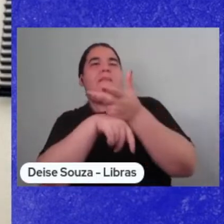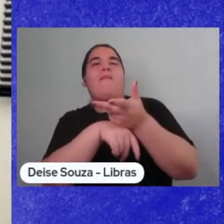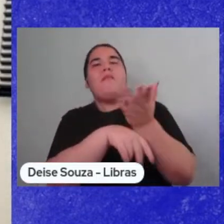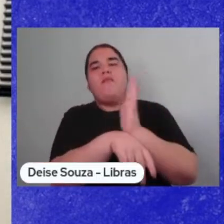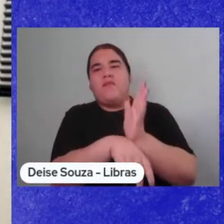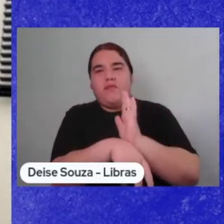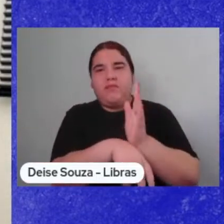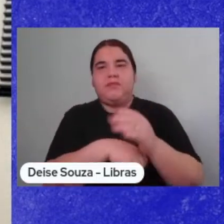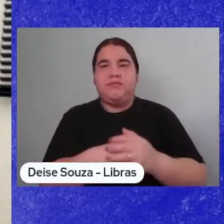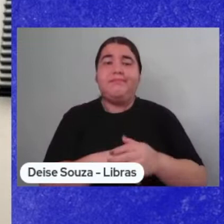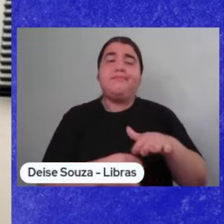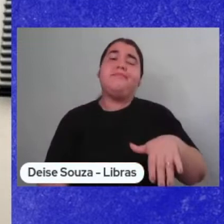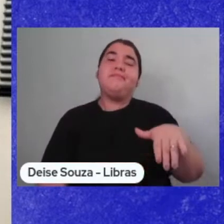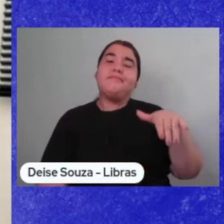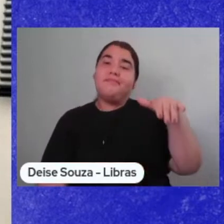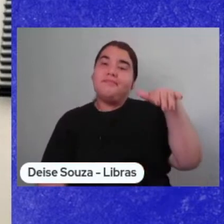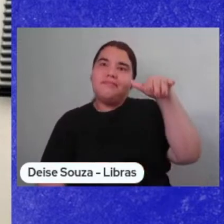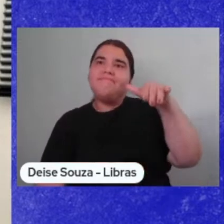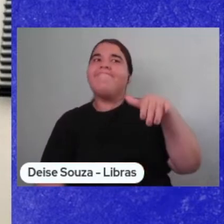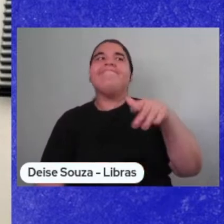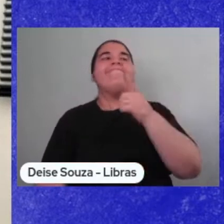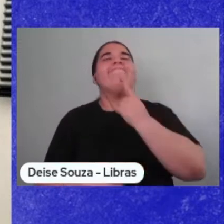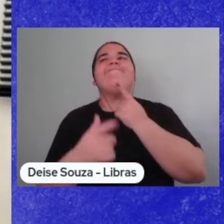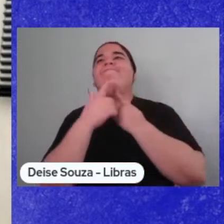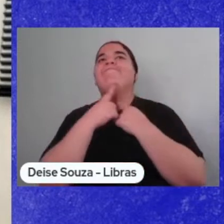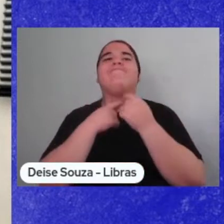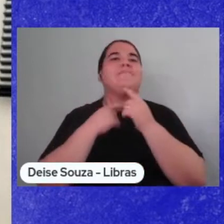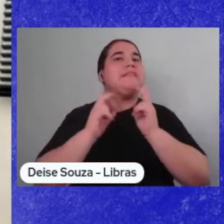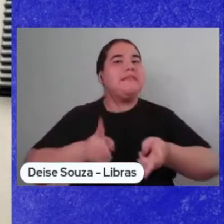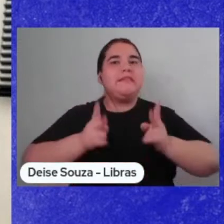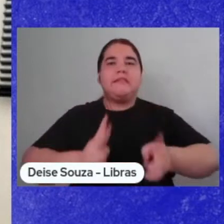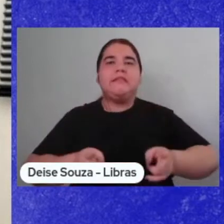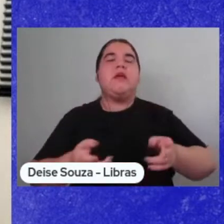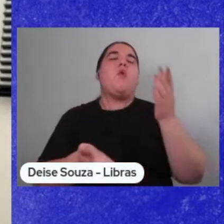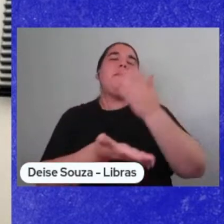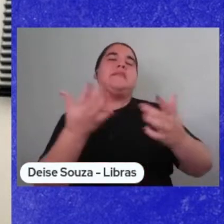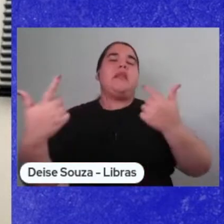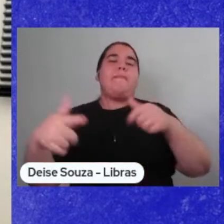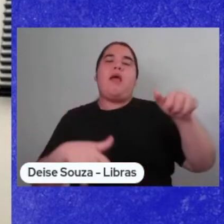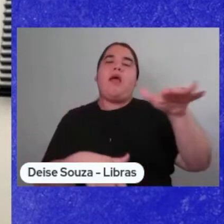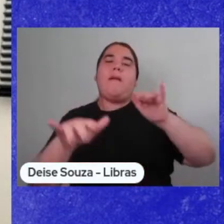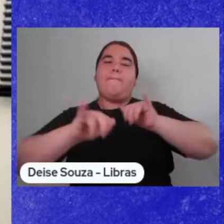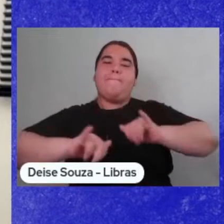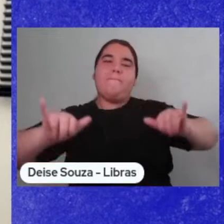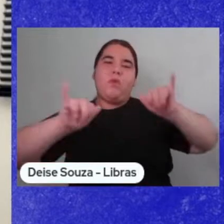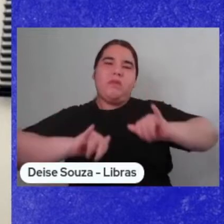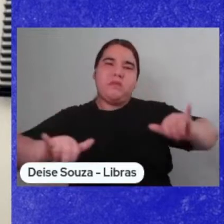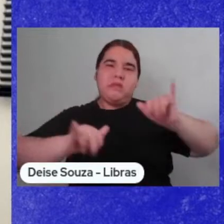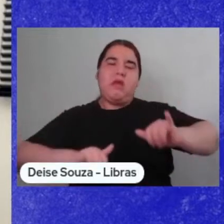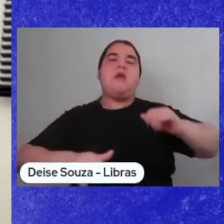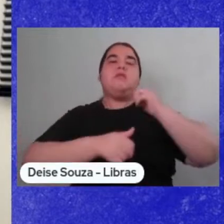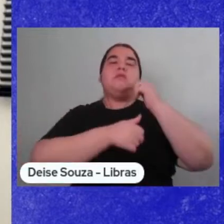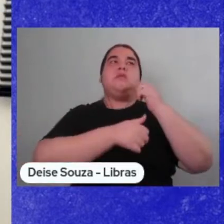E fui crescendo sempre com essa vontade muito grande, comecei a trabalhar com publicidade. E em